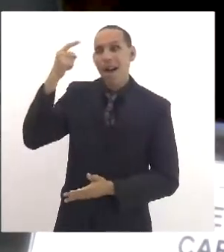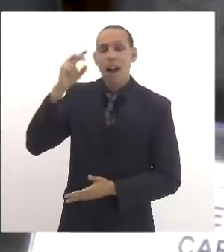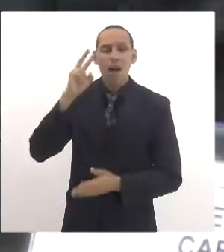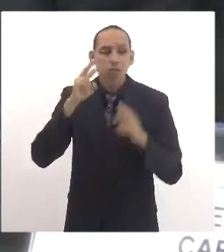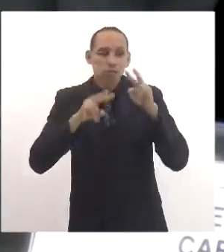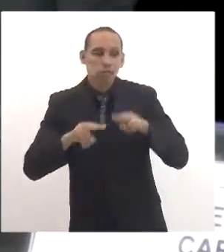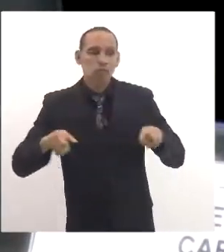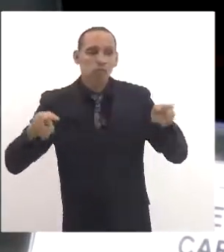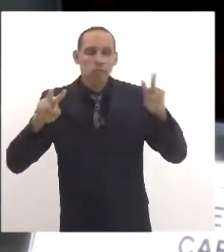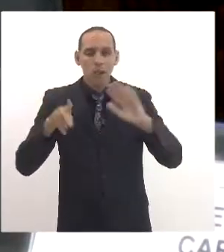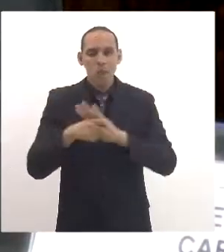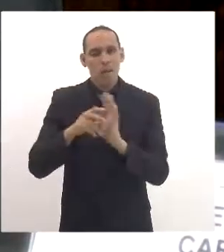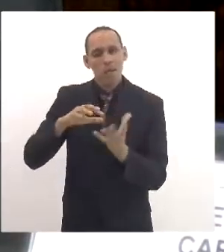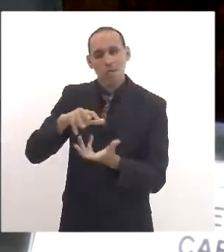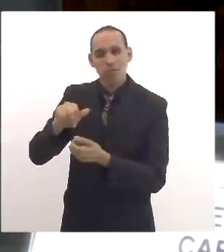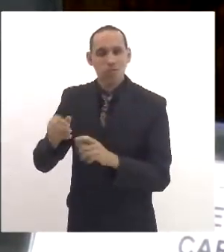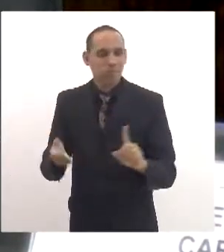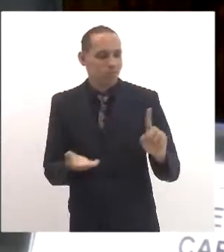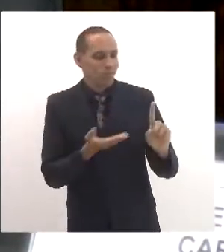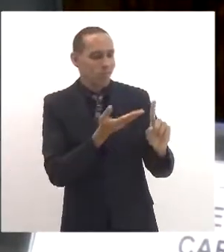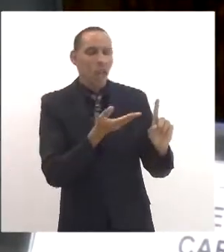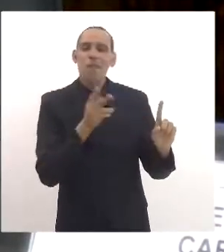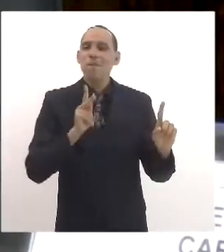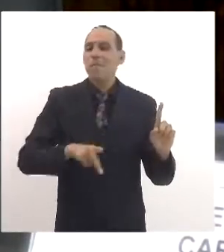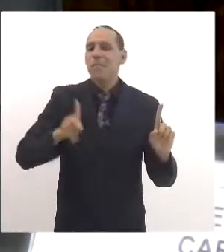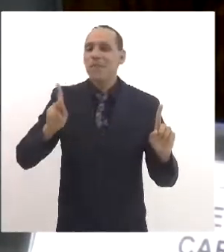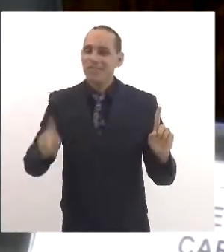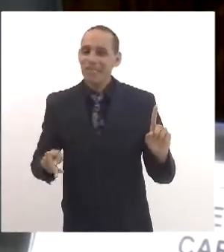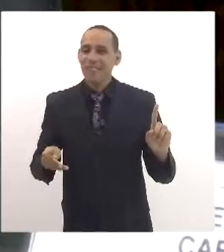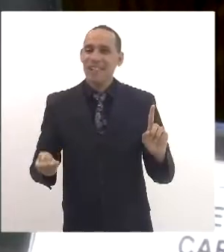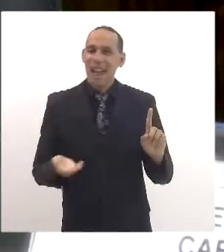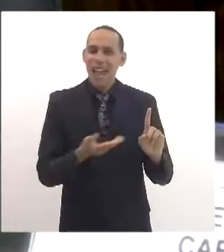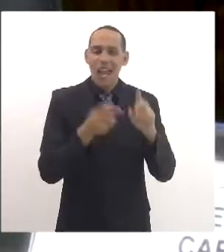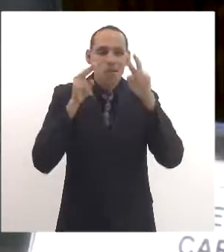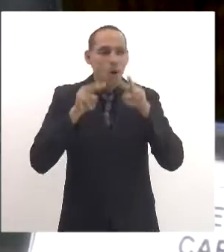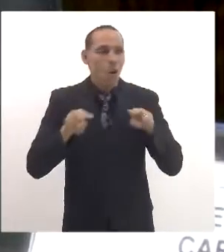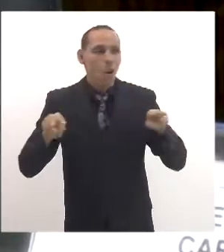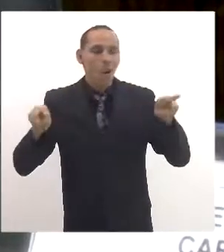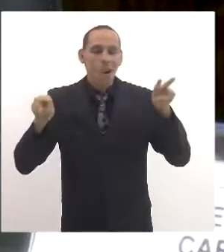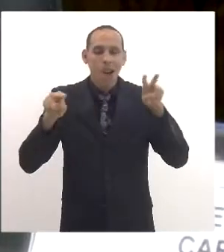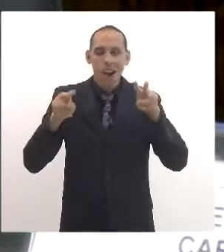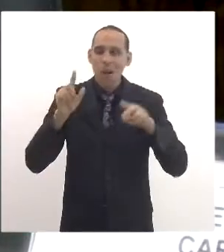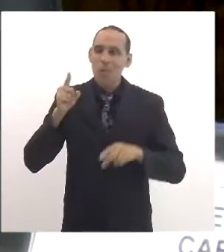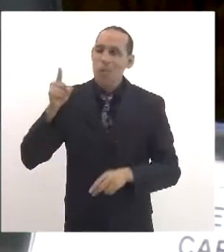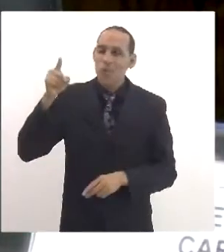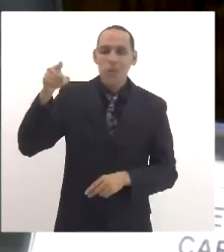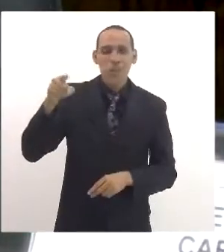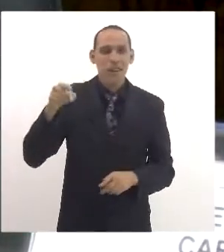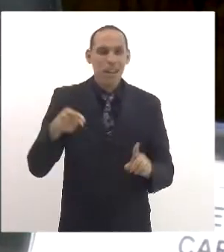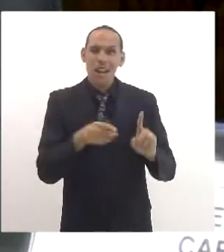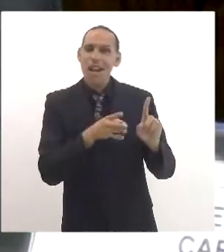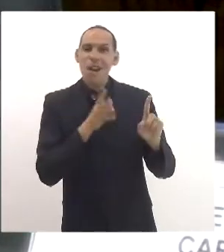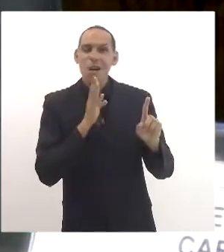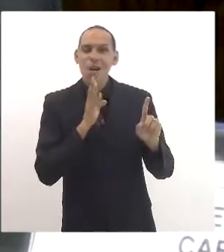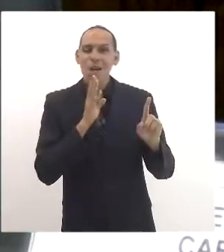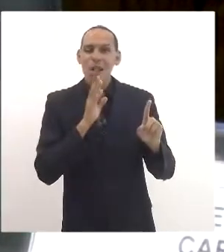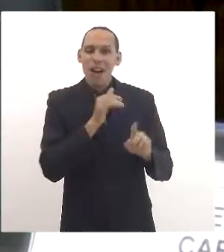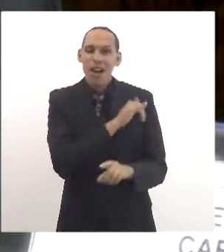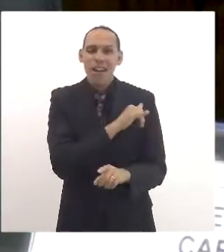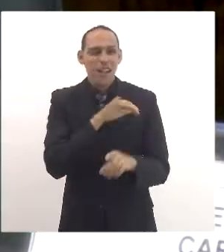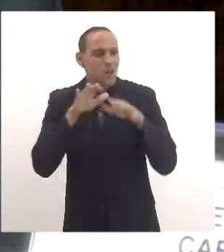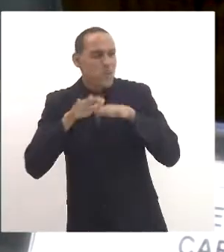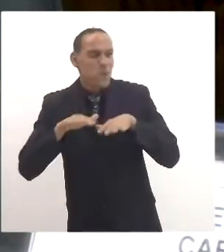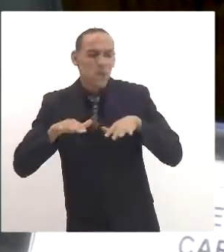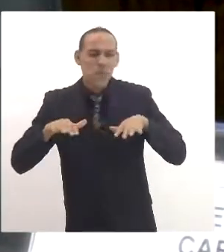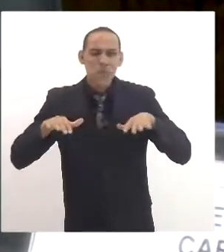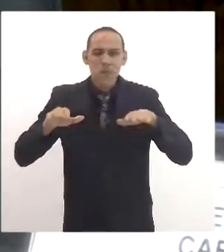mundo. Manuel Heitor é um professor e um visionário. Ele conhece o Rio como poucos, conhece